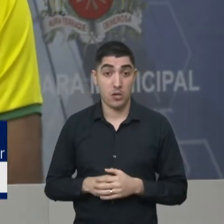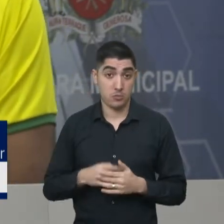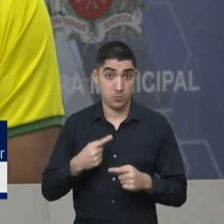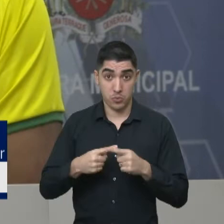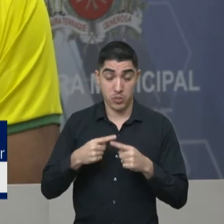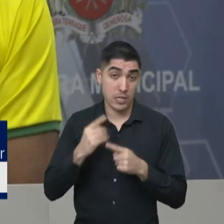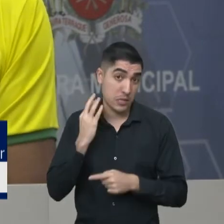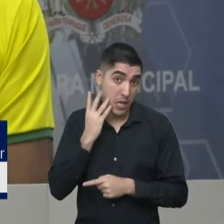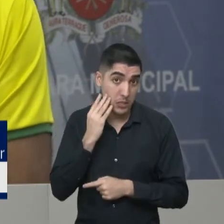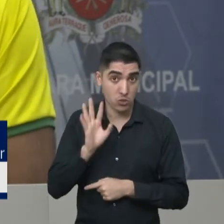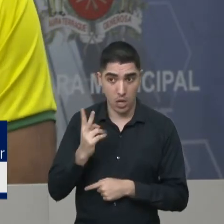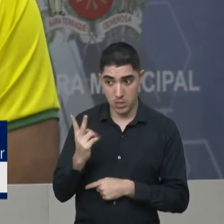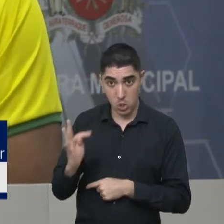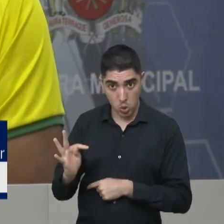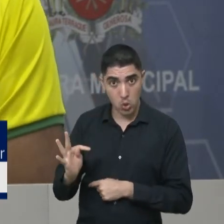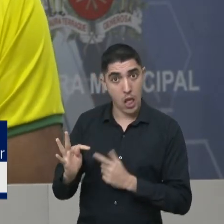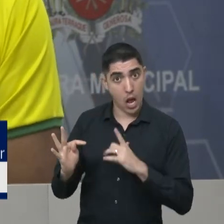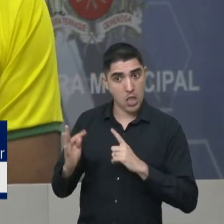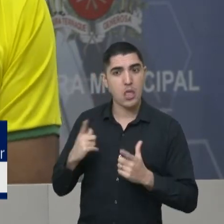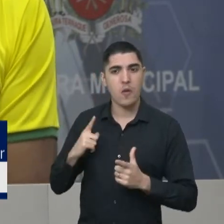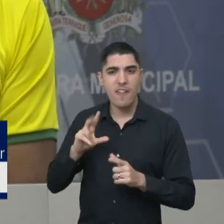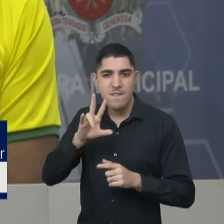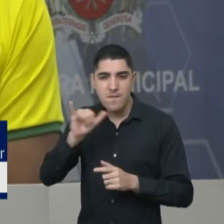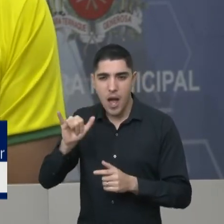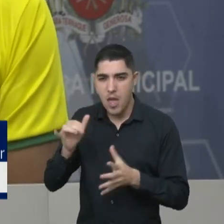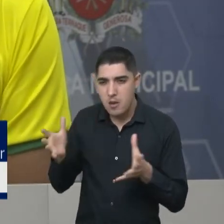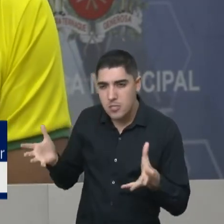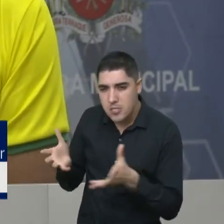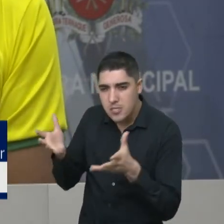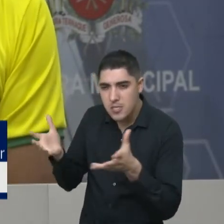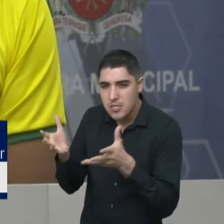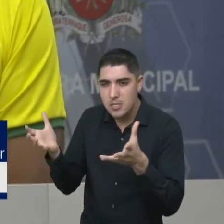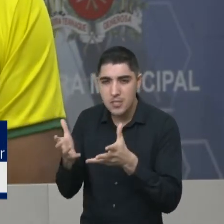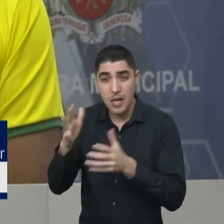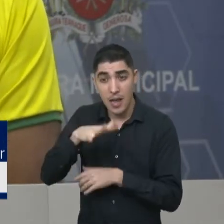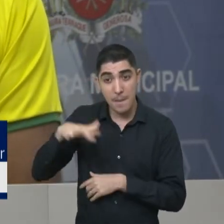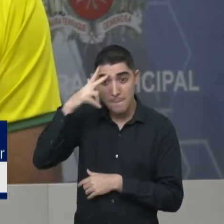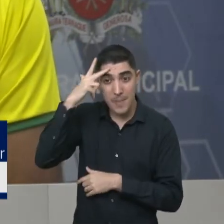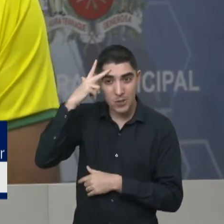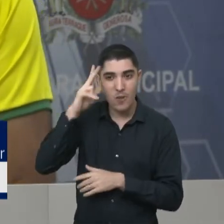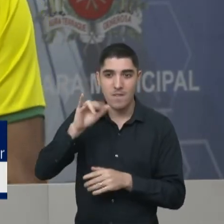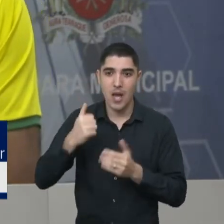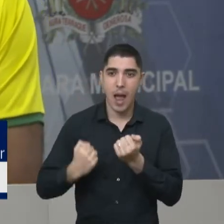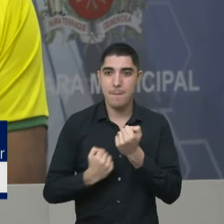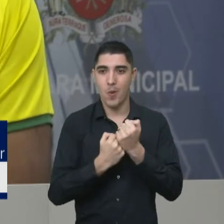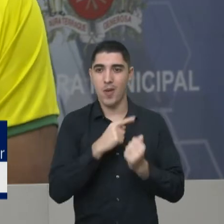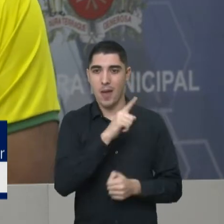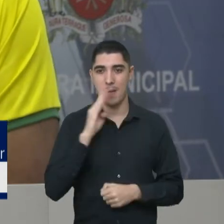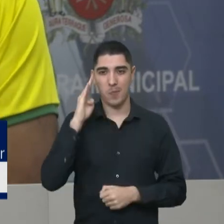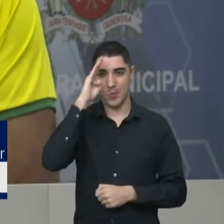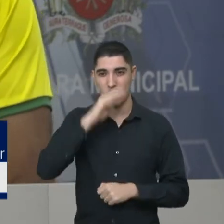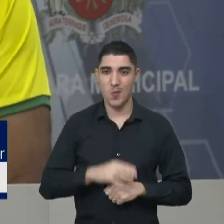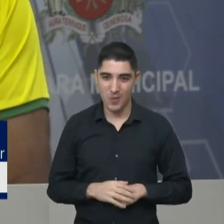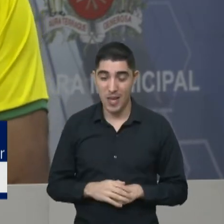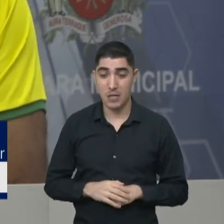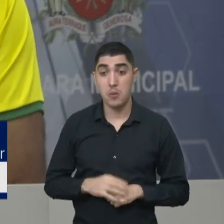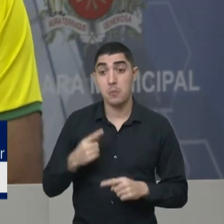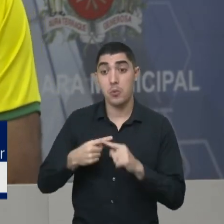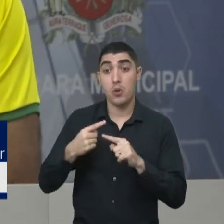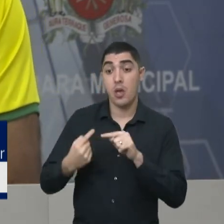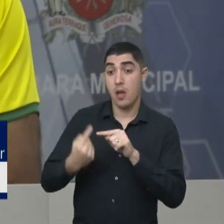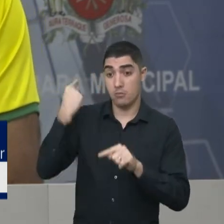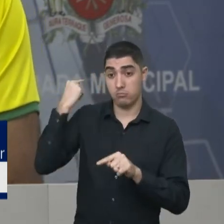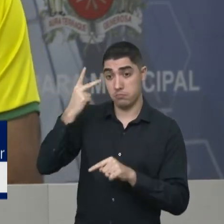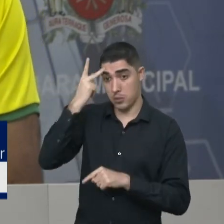turno, é um cara que vai arrastar, é um cara que vai ajudar o presidente Bolsonaro com aqueles que não foram 22 no